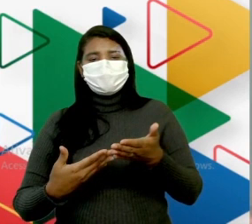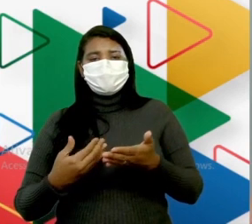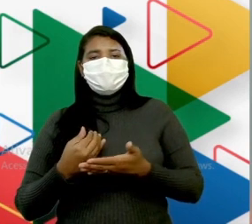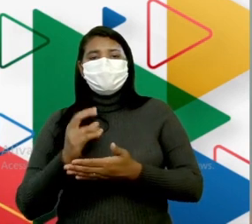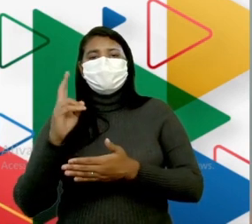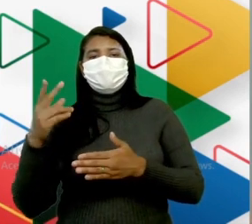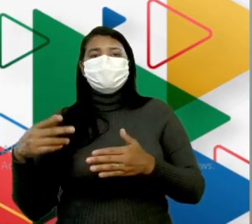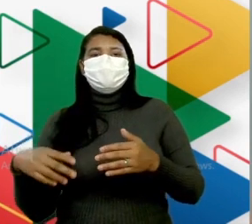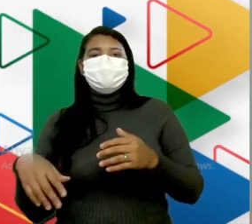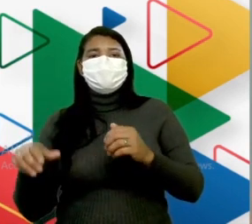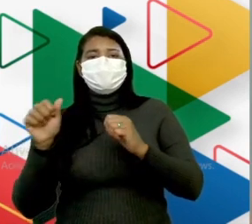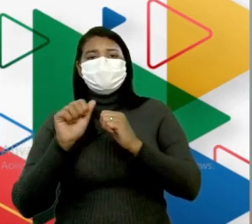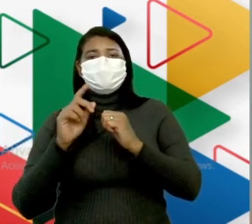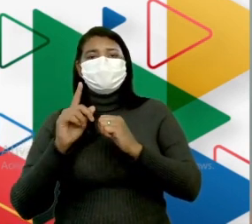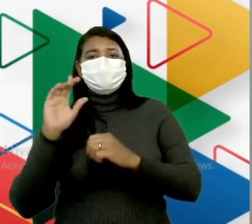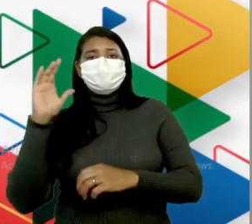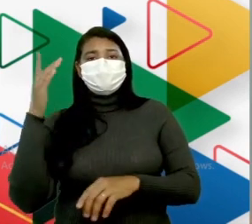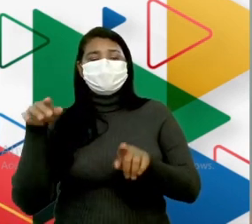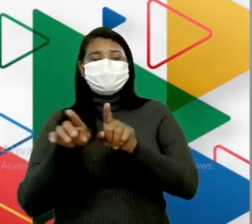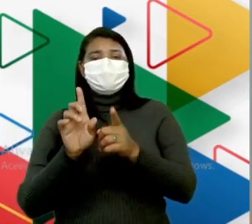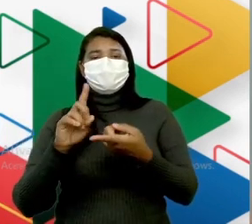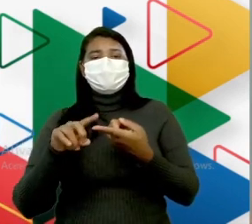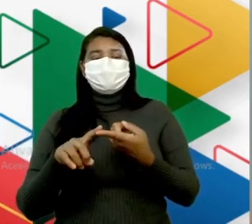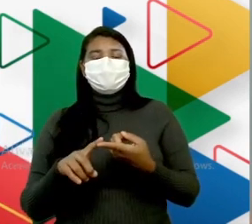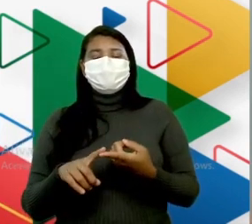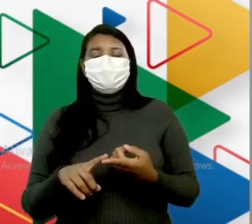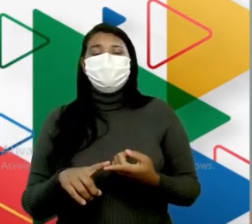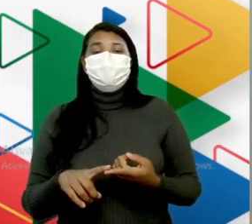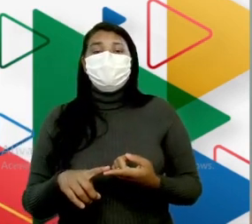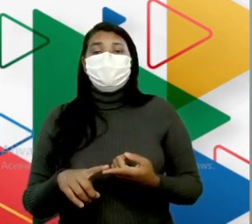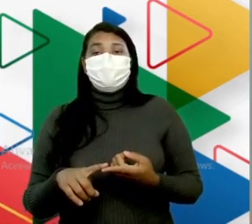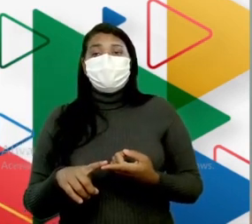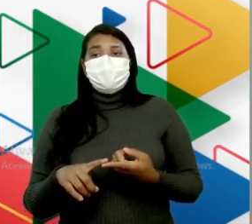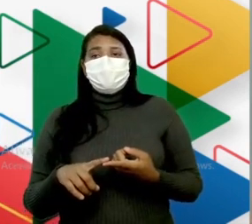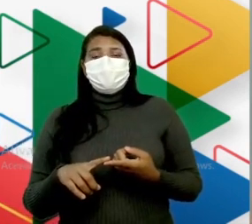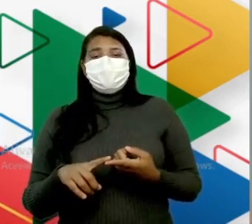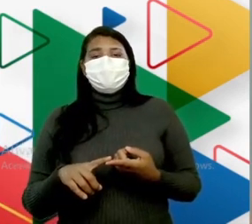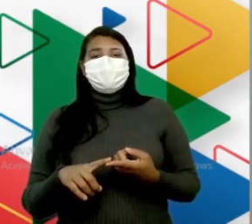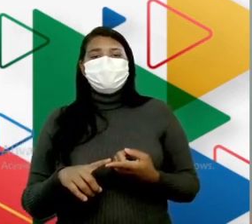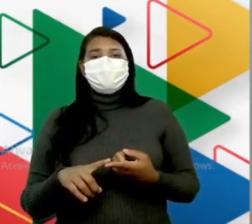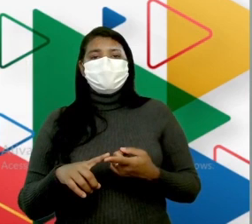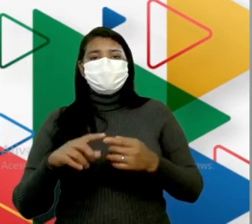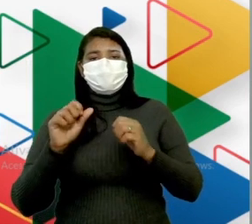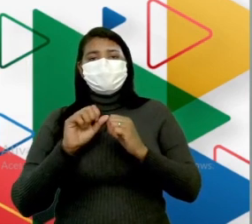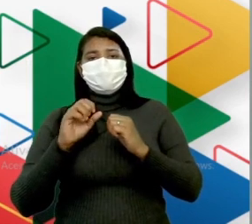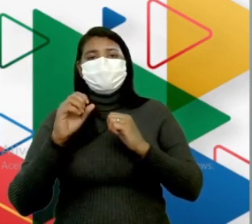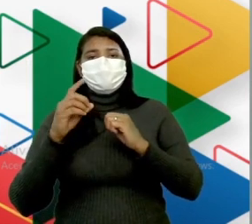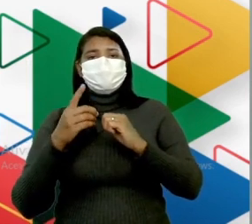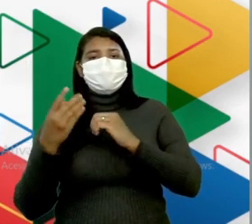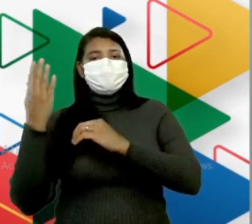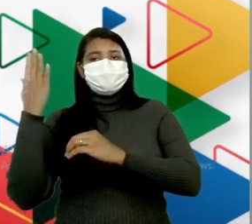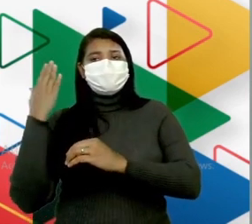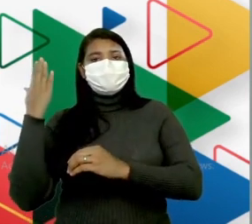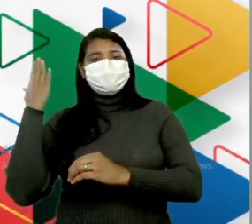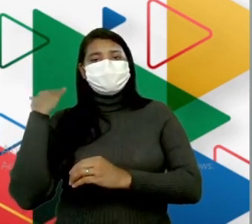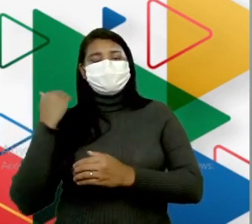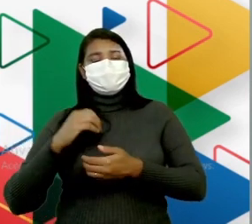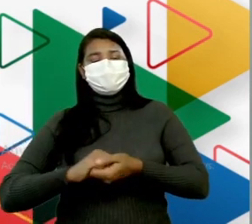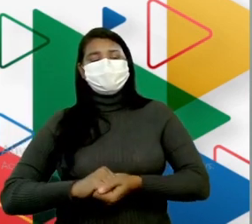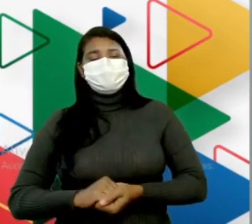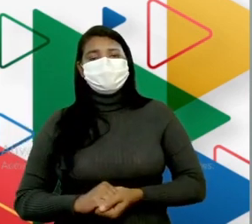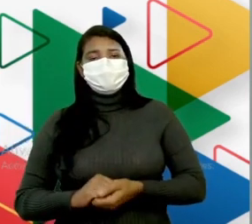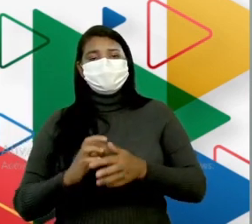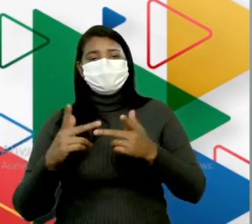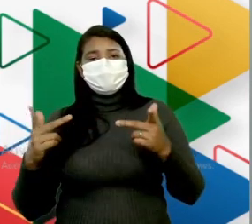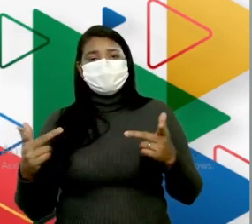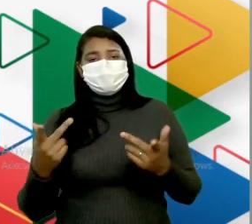advérbio? Advérbio de tempo. Então, esse advérbio aí corresponde ao tempo passado. E